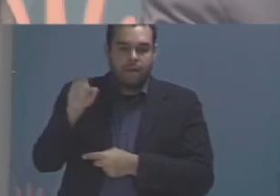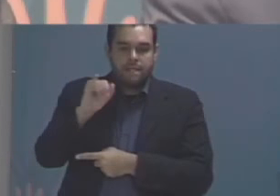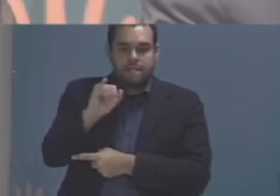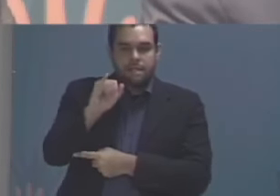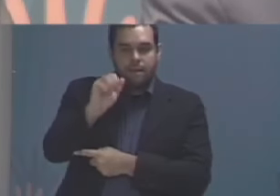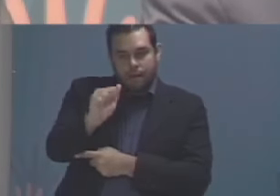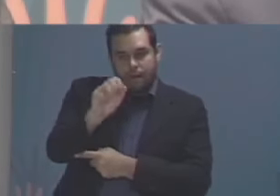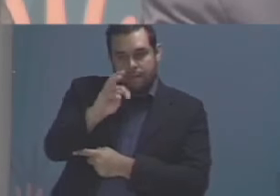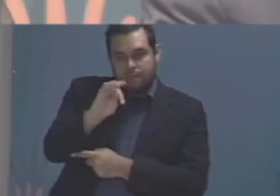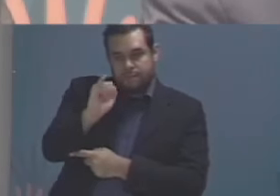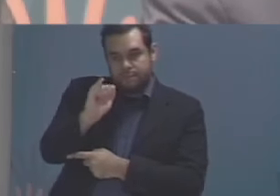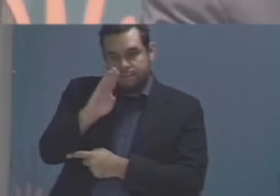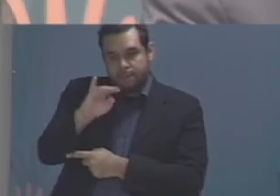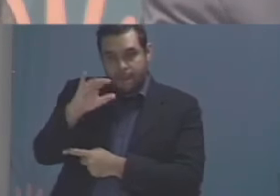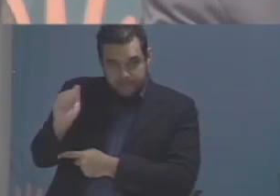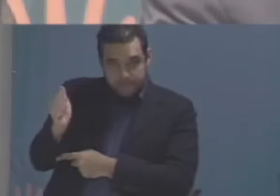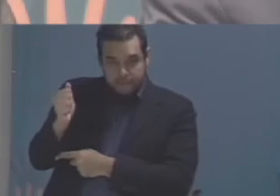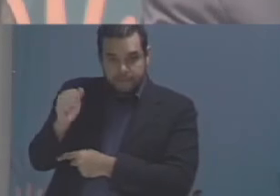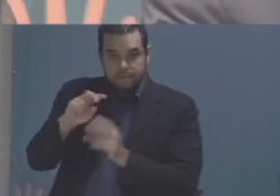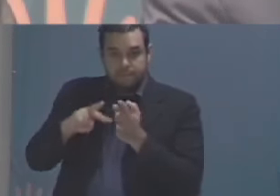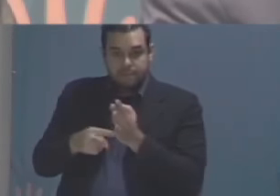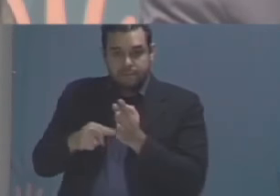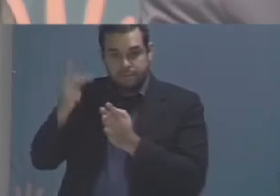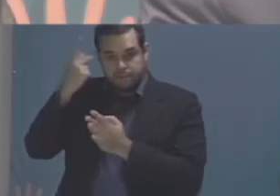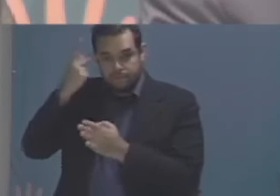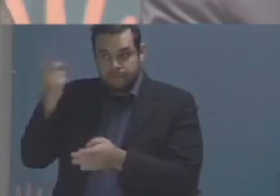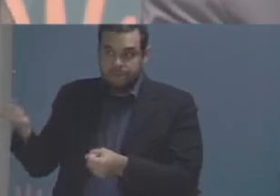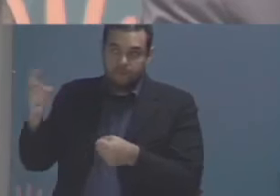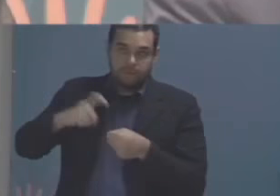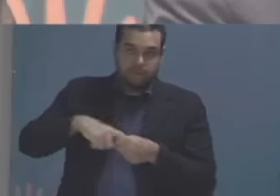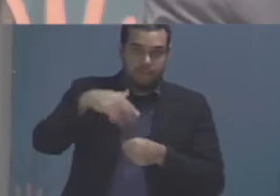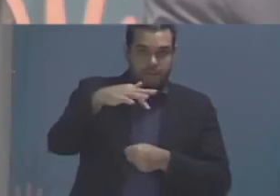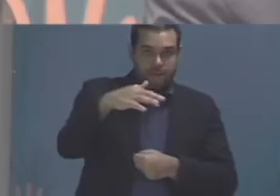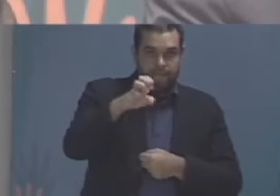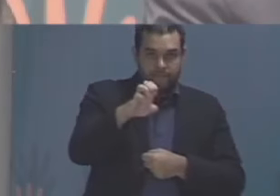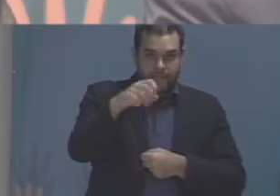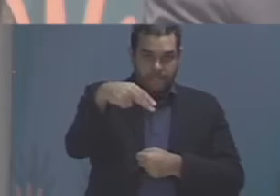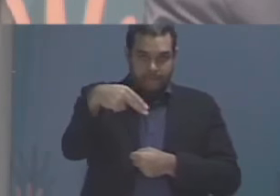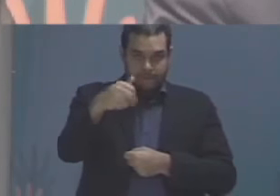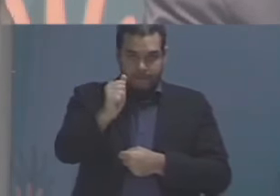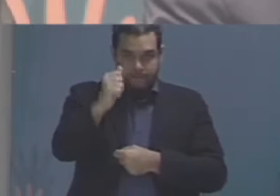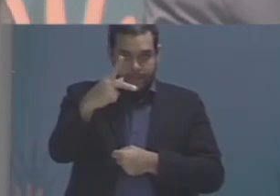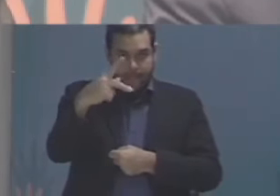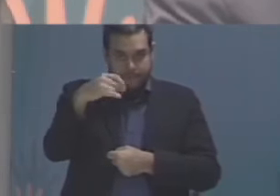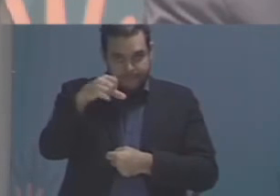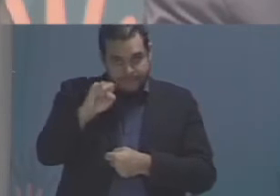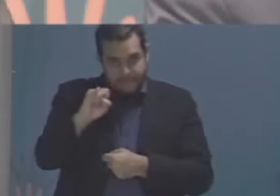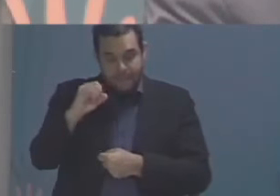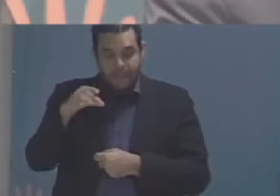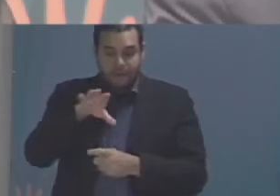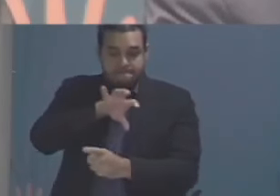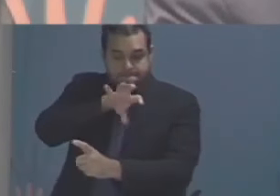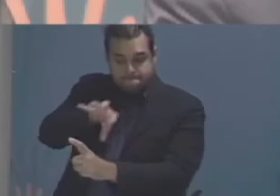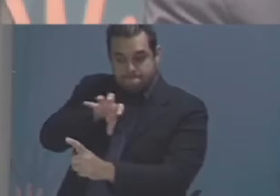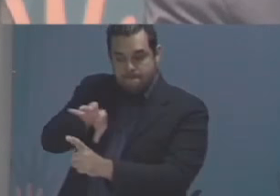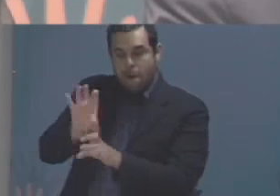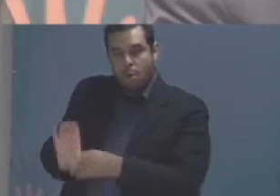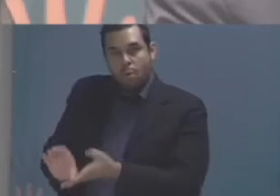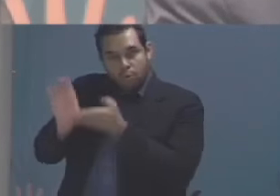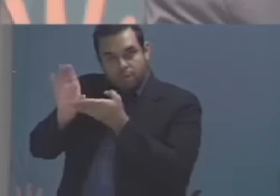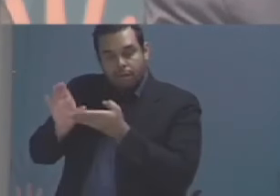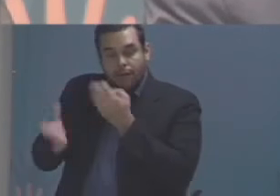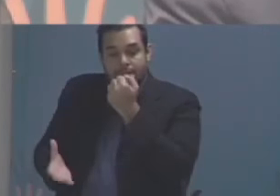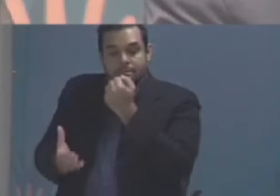Sindicato de São Paulo retornasse à FENAPS e a FENAPS cumprisse o papel de pressionar os conselhos para que os conselhos aderissem a essa pauta de relações e